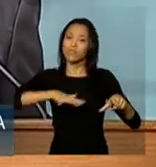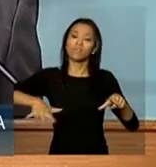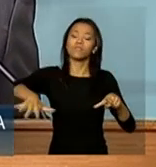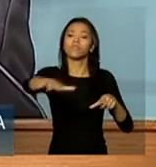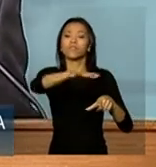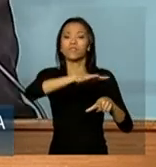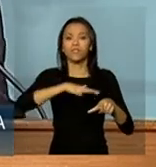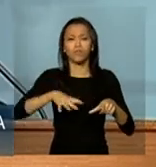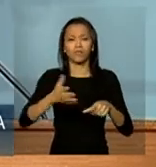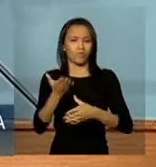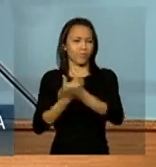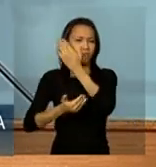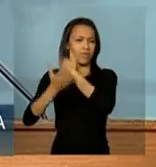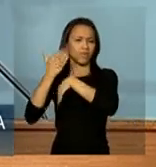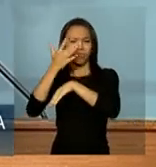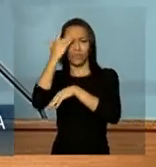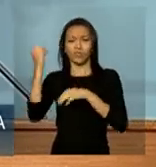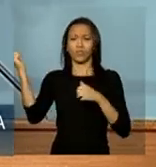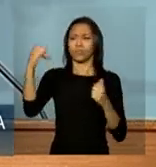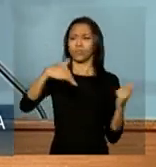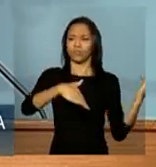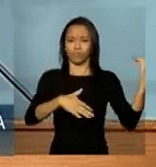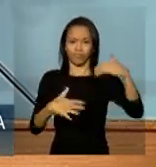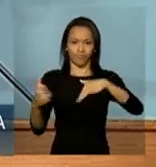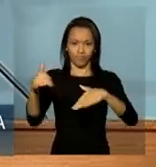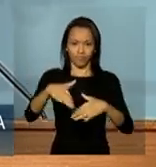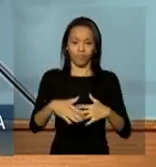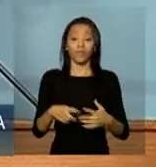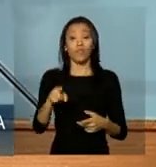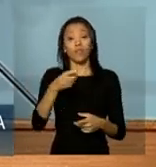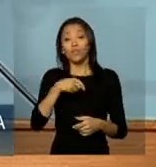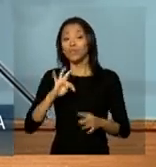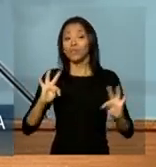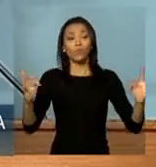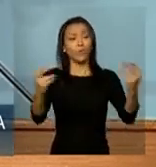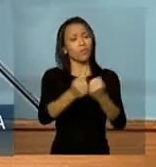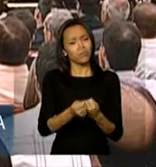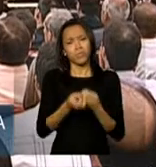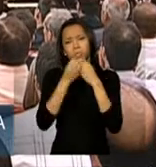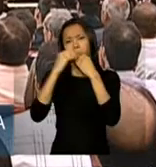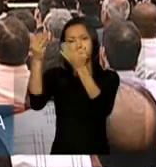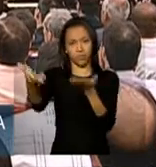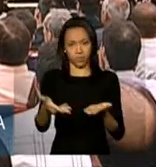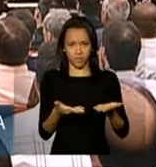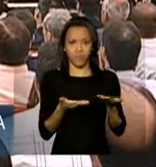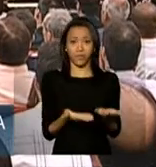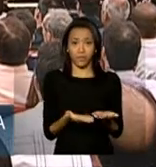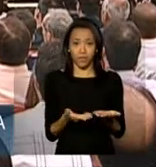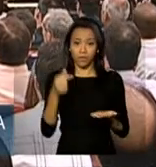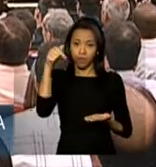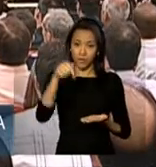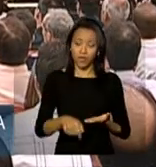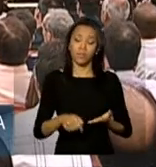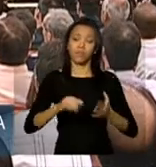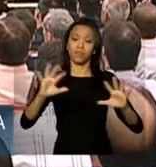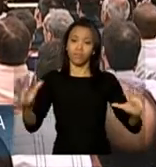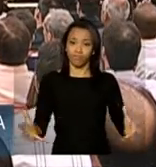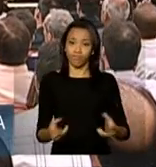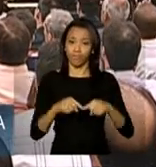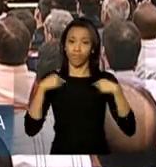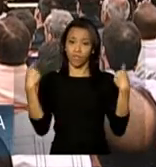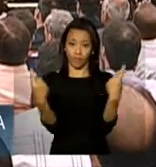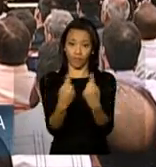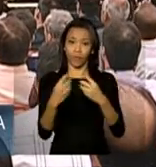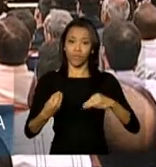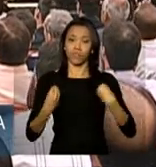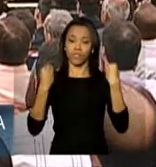nossos imigrantes. Damos as boas-vindas, sejam todos muito bem-vindos nesta cerimônia de entrega